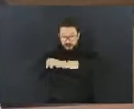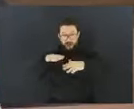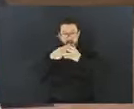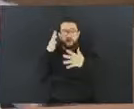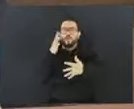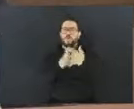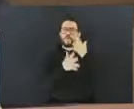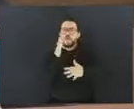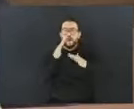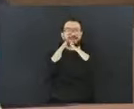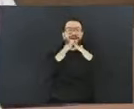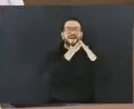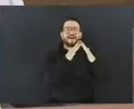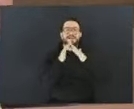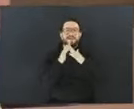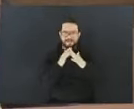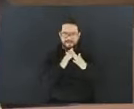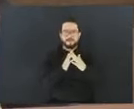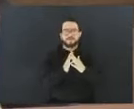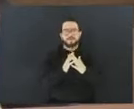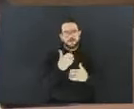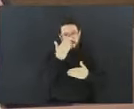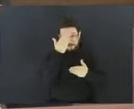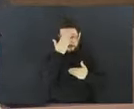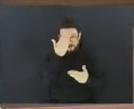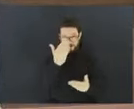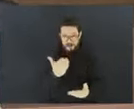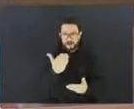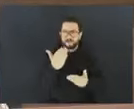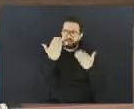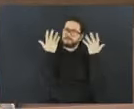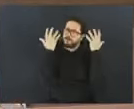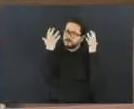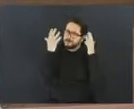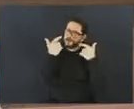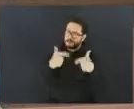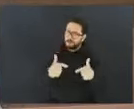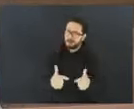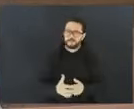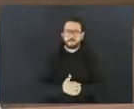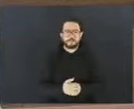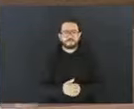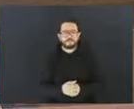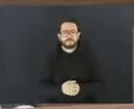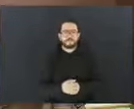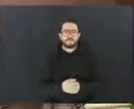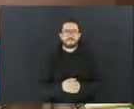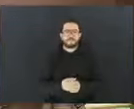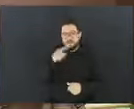somar com vocês. Muito obrigado, comandante, e parabéns pelo seu trabalho. Obrigado, vereador. Vereador Éder Borges.